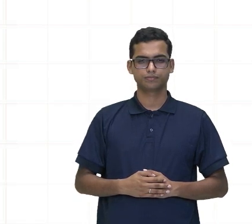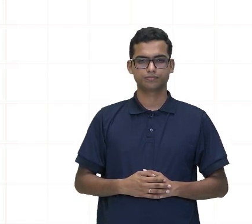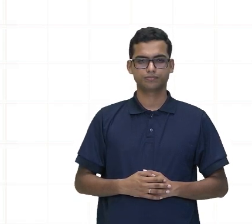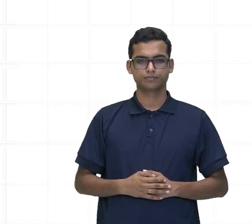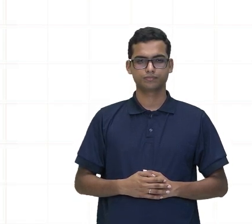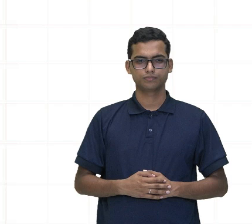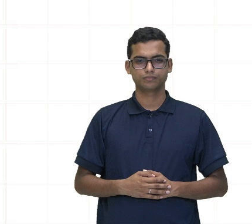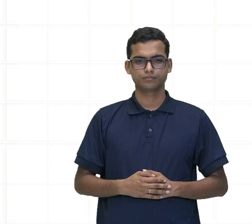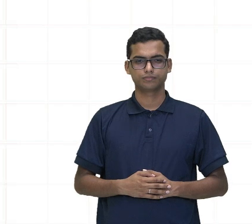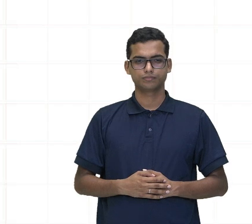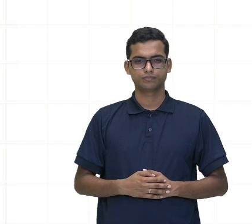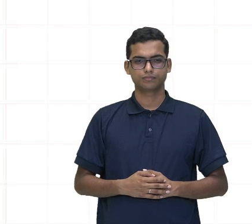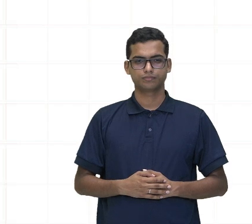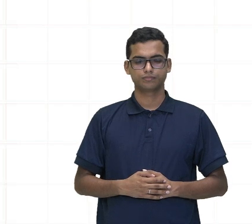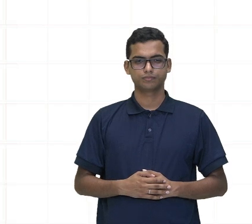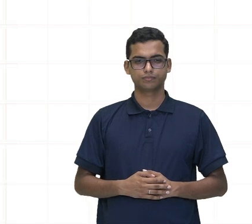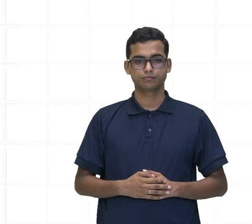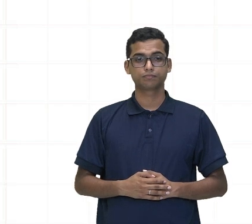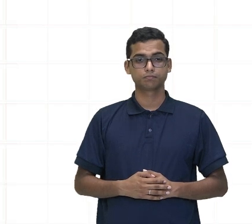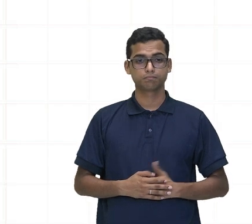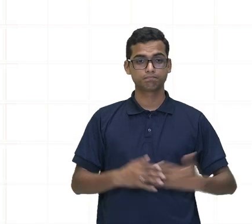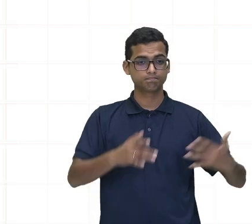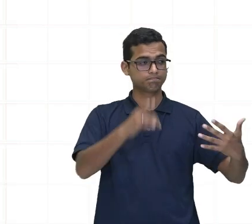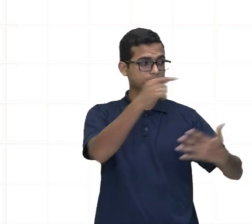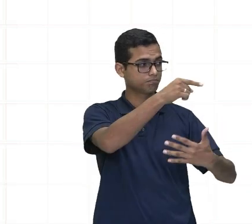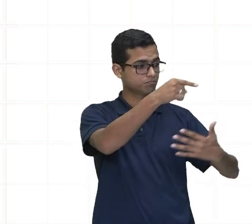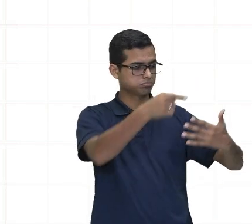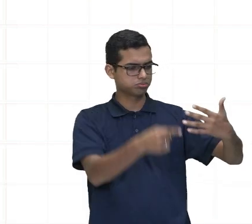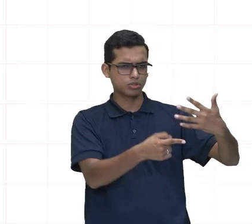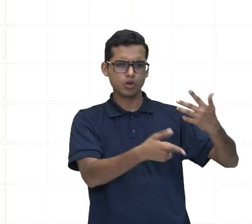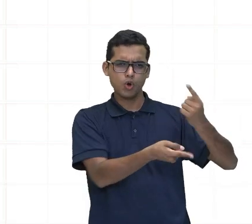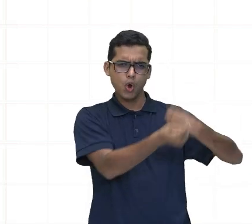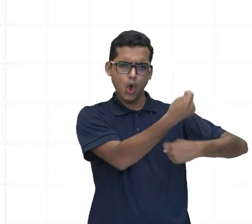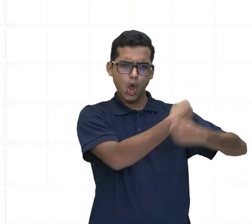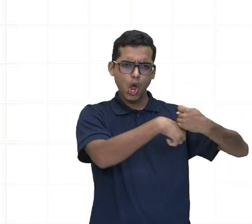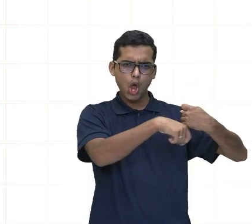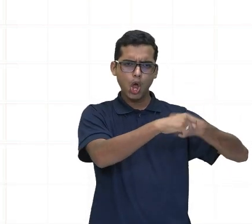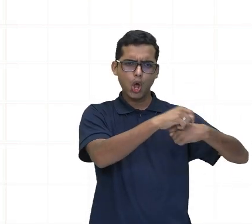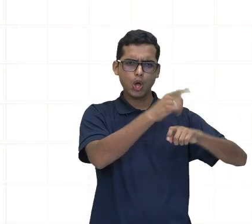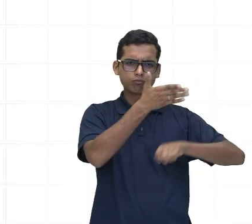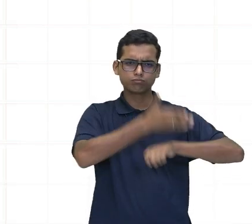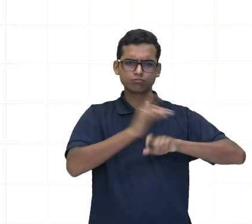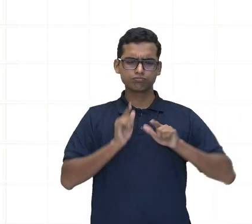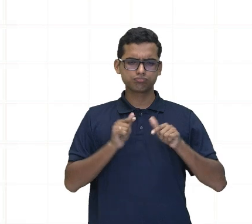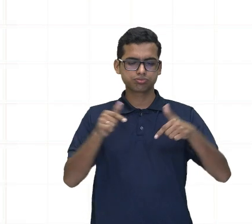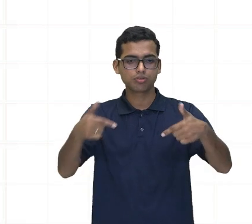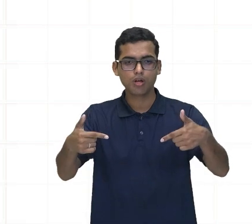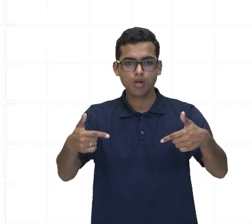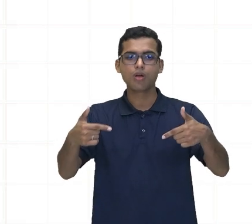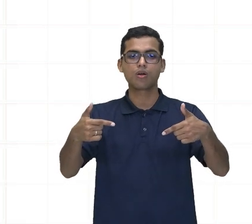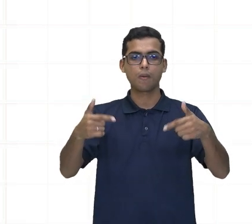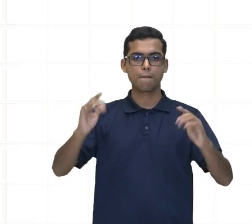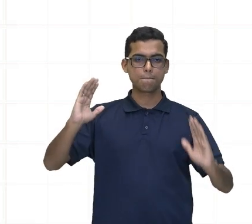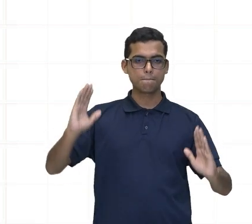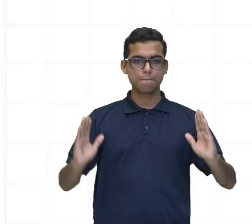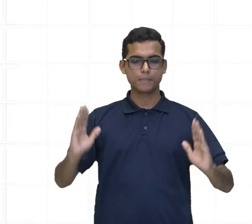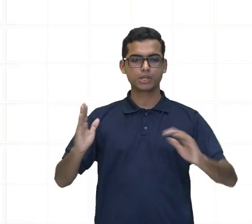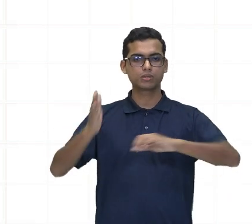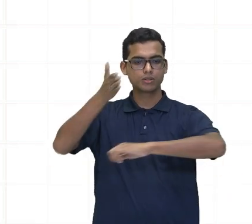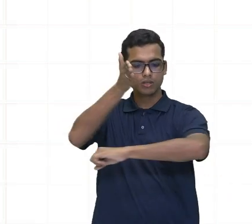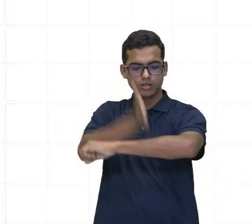um conjunto de práticas econômicas adotadas ali em um período chamado de fim da Idade Média,